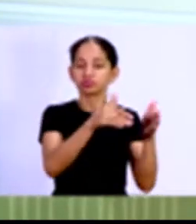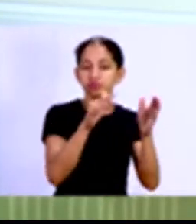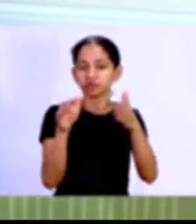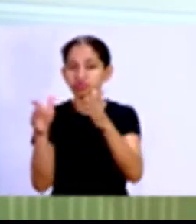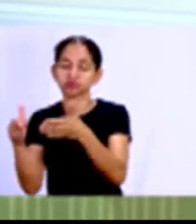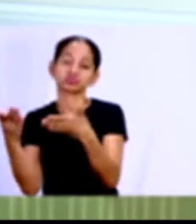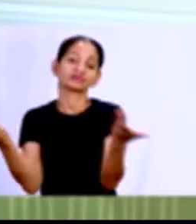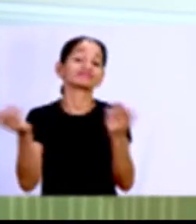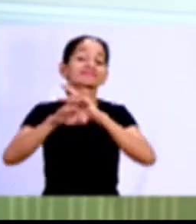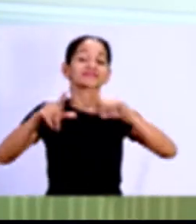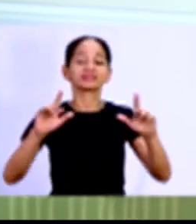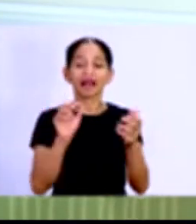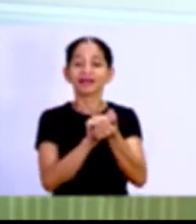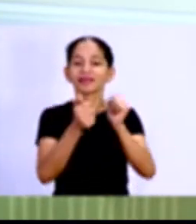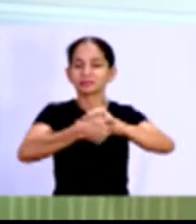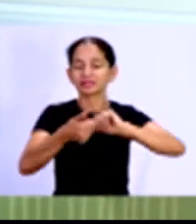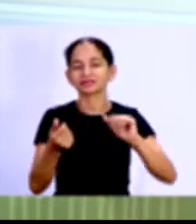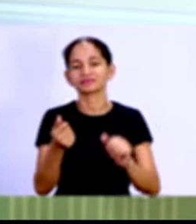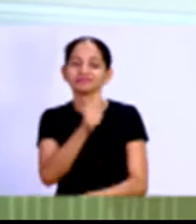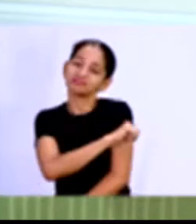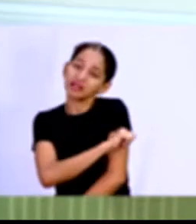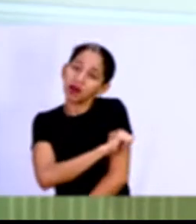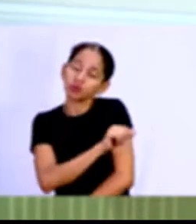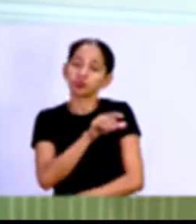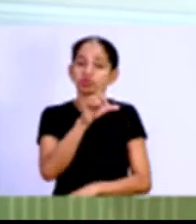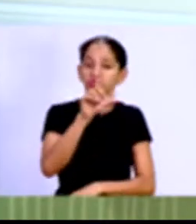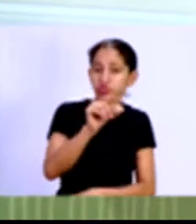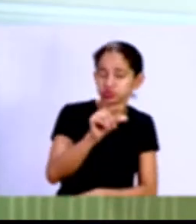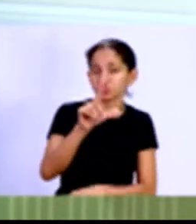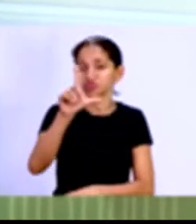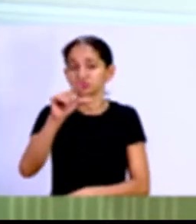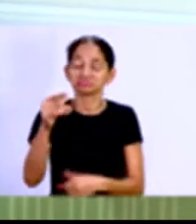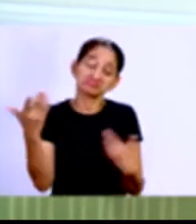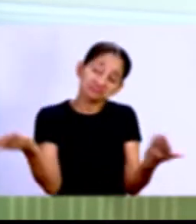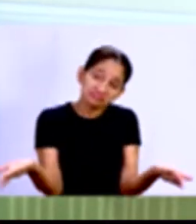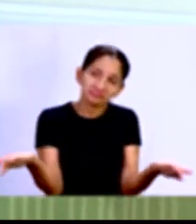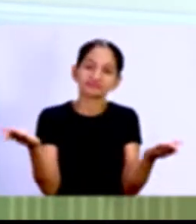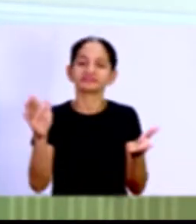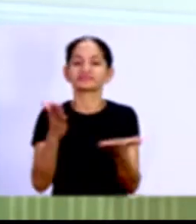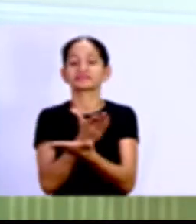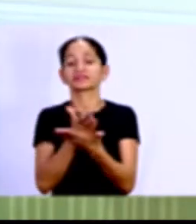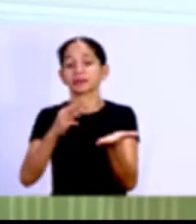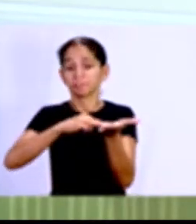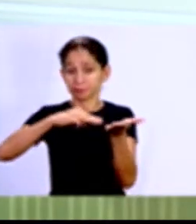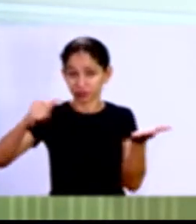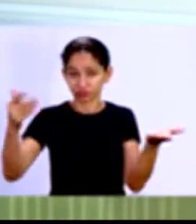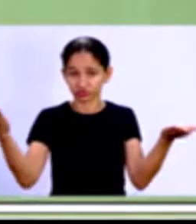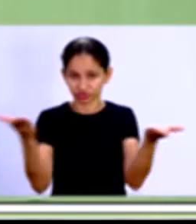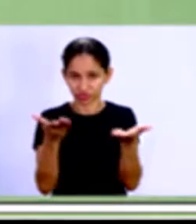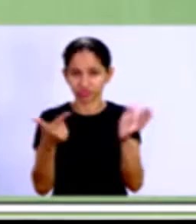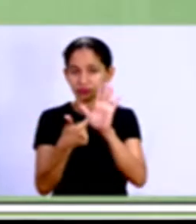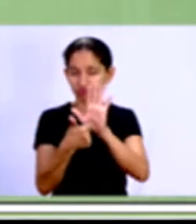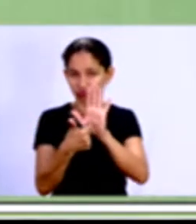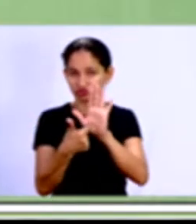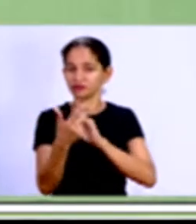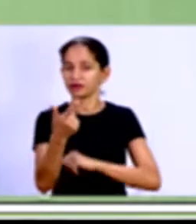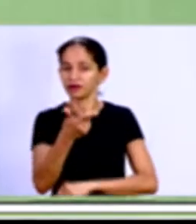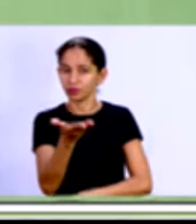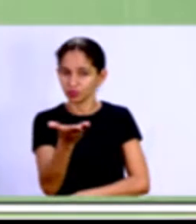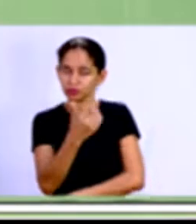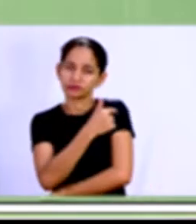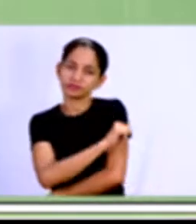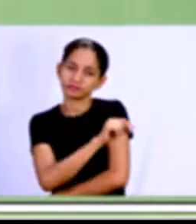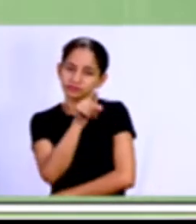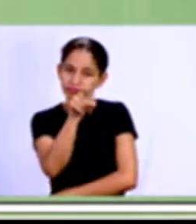mais ênfase no aluno, outros com menos ênfase. Nesse tipo de metodologia que nós vamos ver aqui agora,